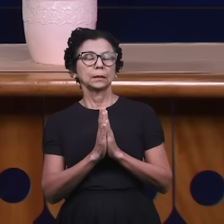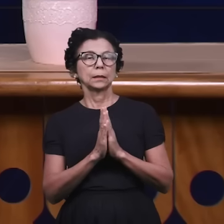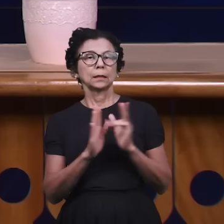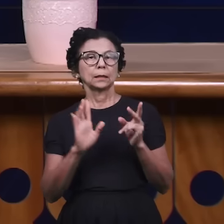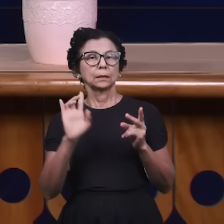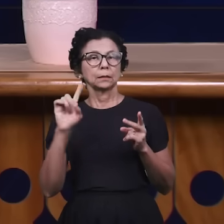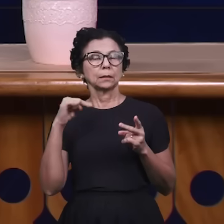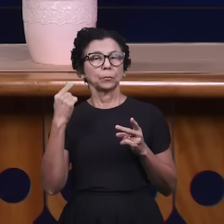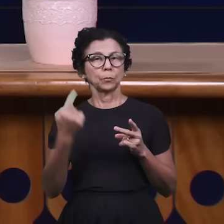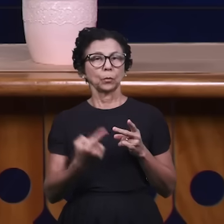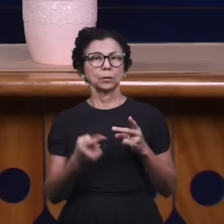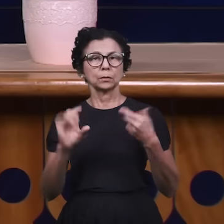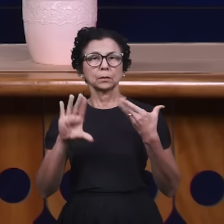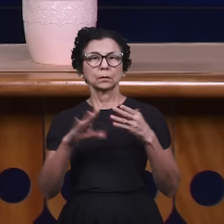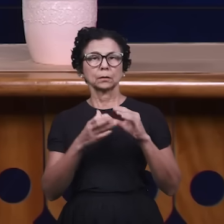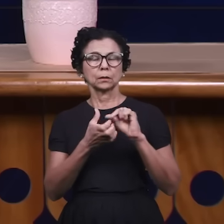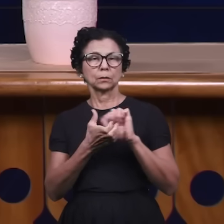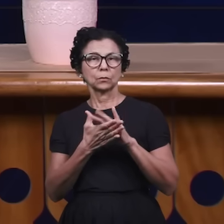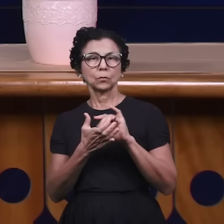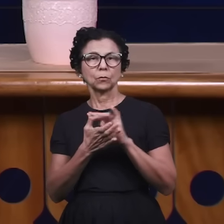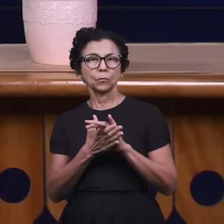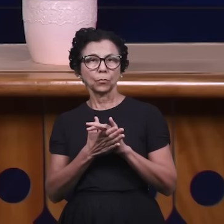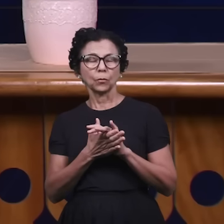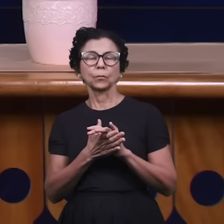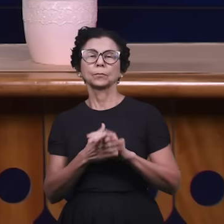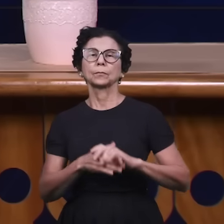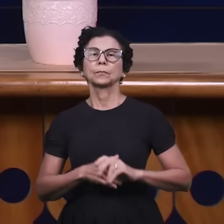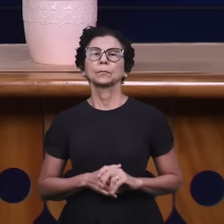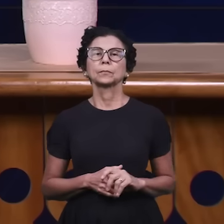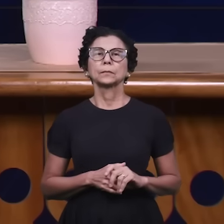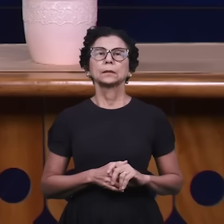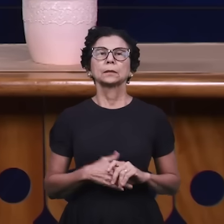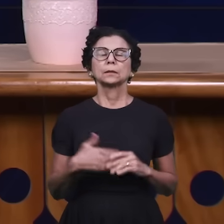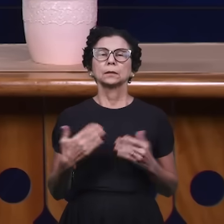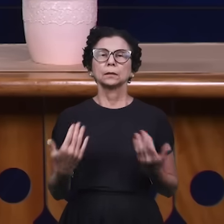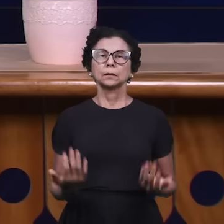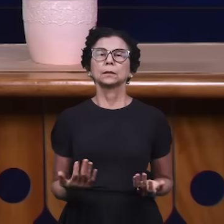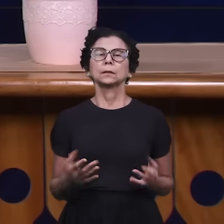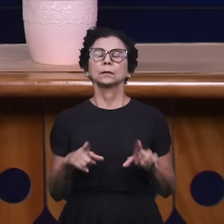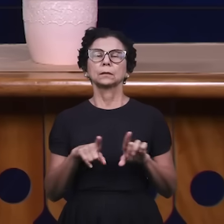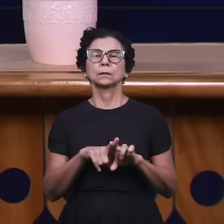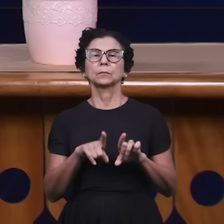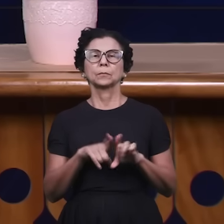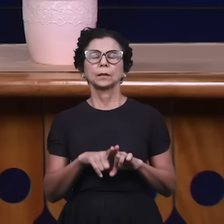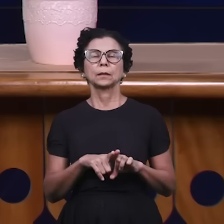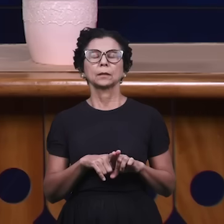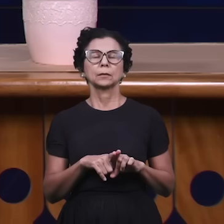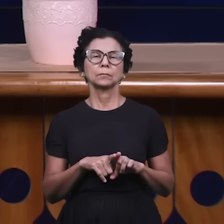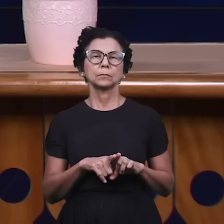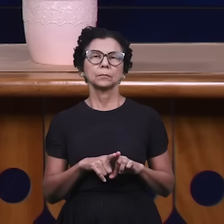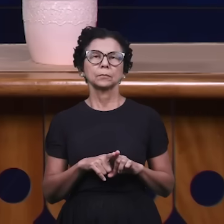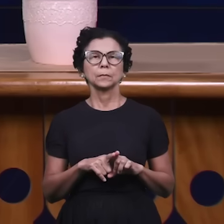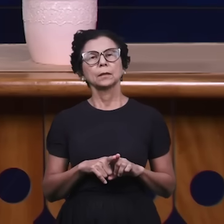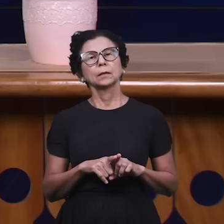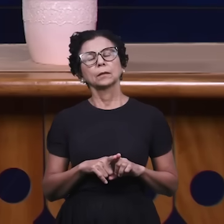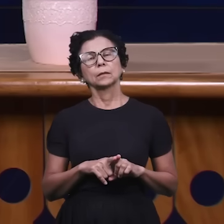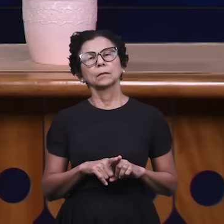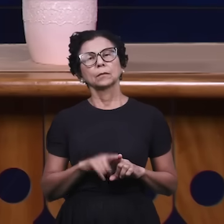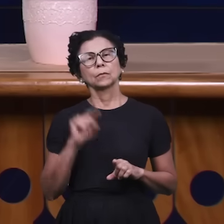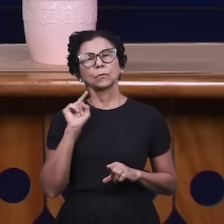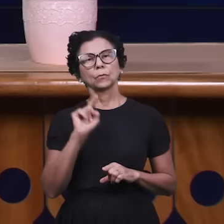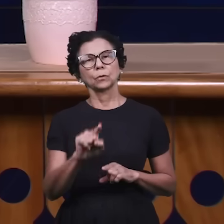a oração, nós cantaremos um louvor e em seguida você poderá assistir e